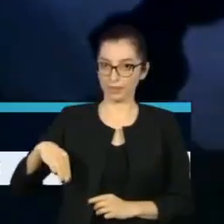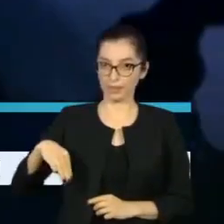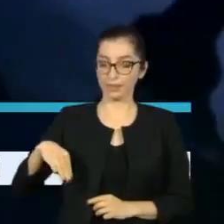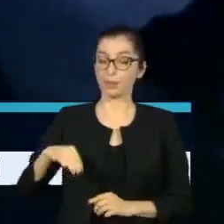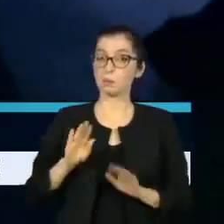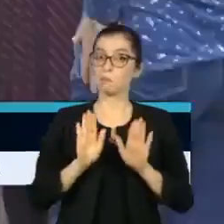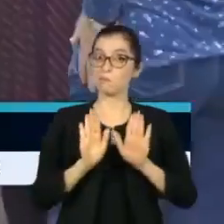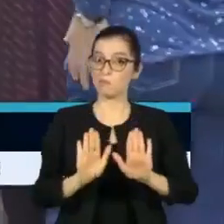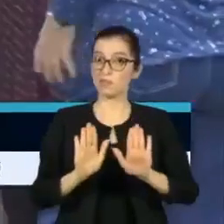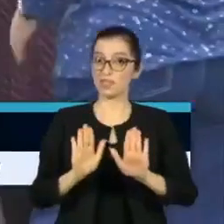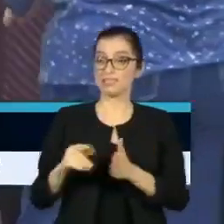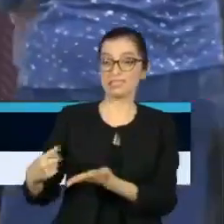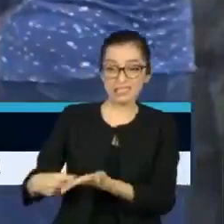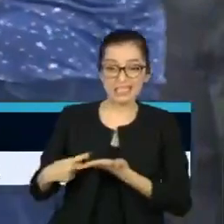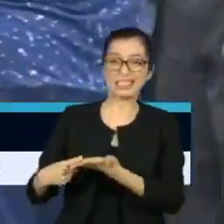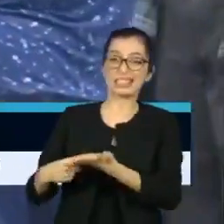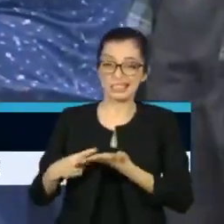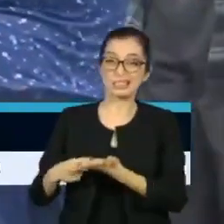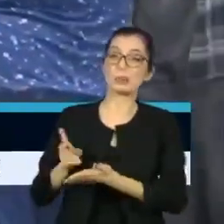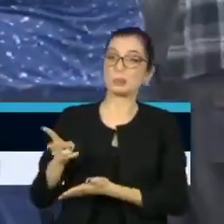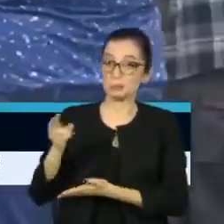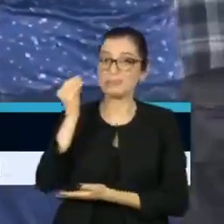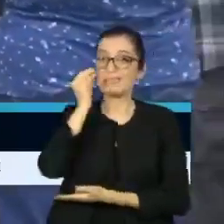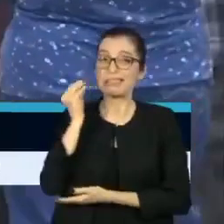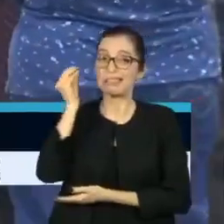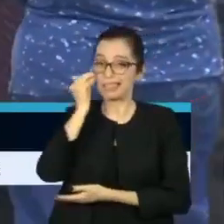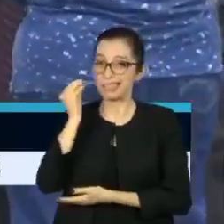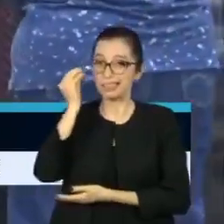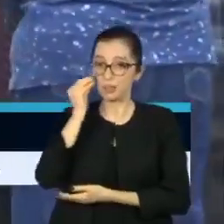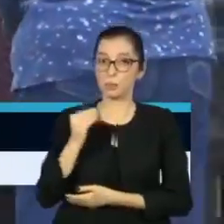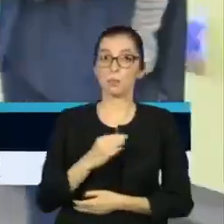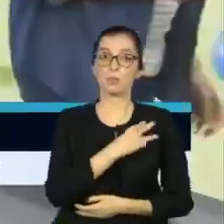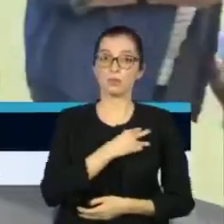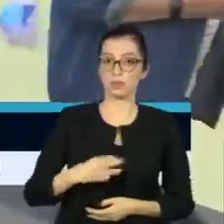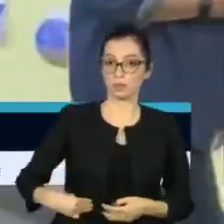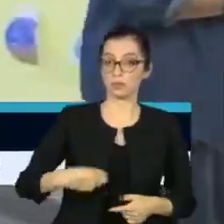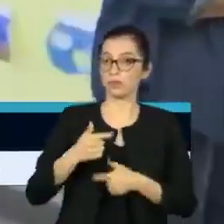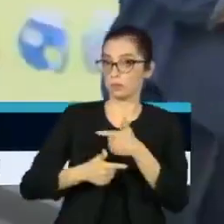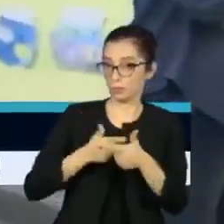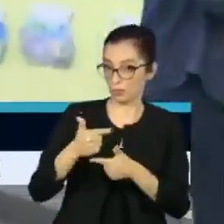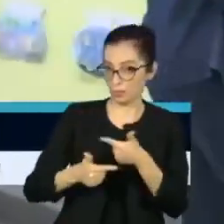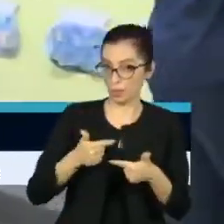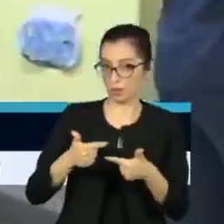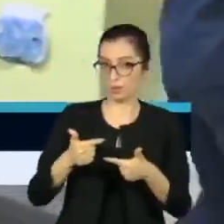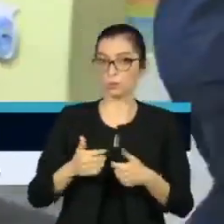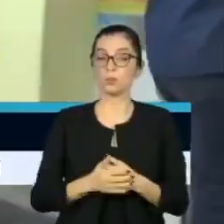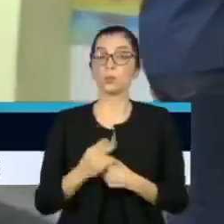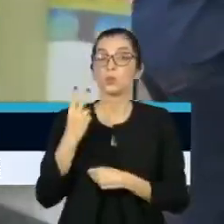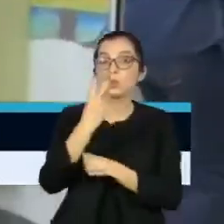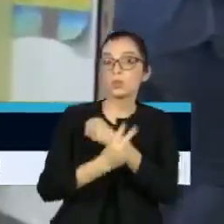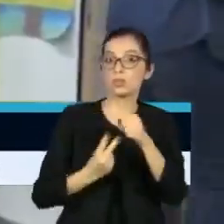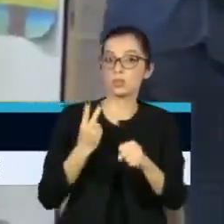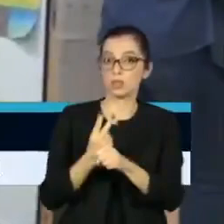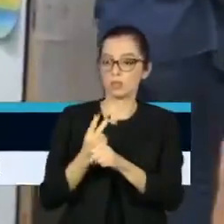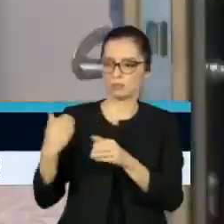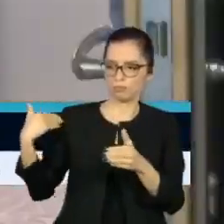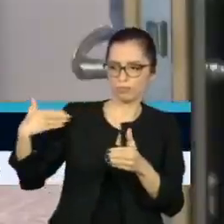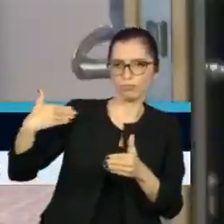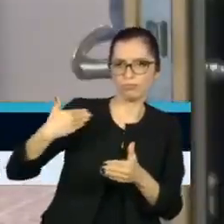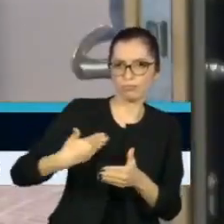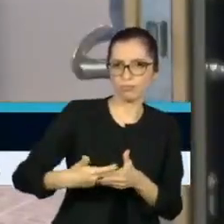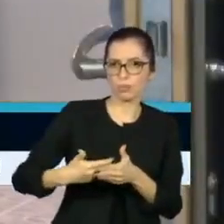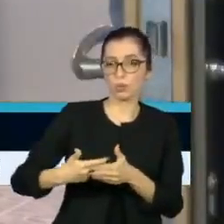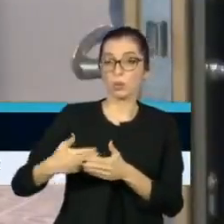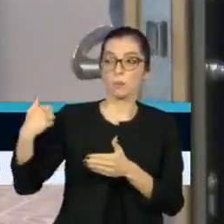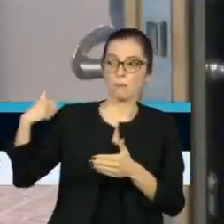continuar governando. É uma rotina nos últimos 2 anos. Pela 4ª vez, neste período, os israelenses